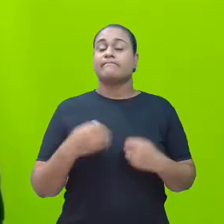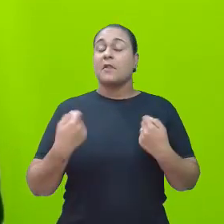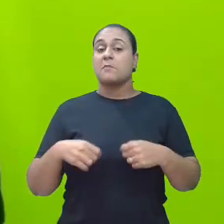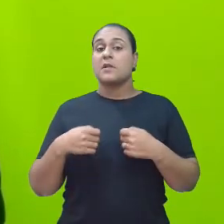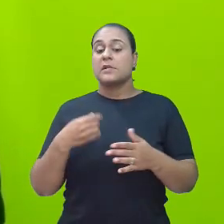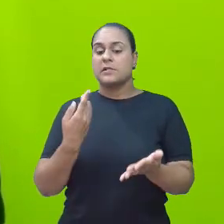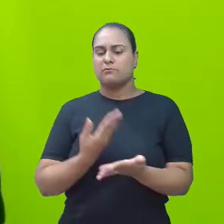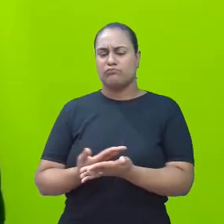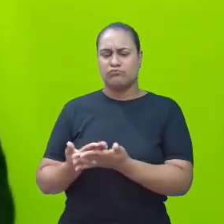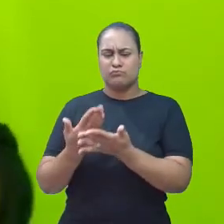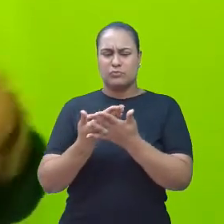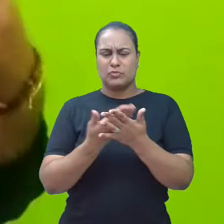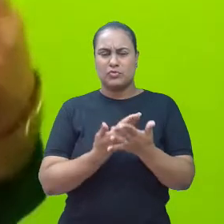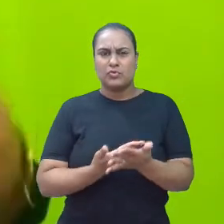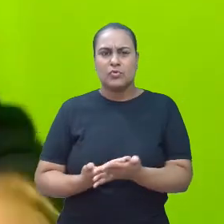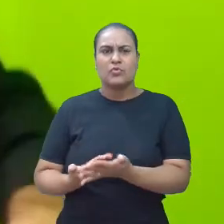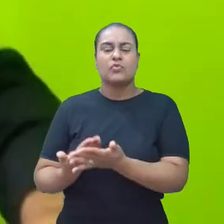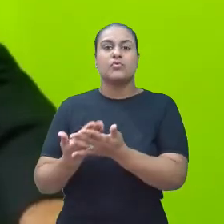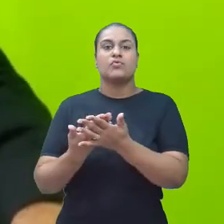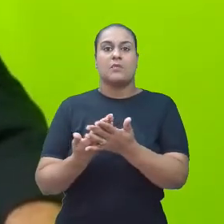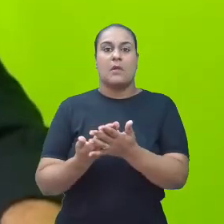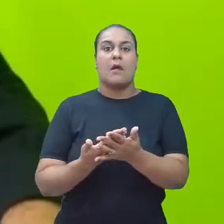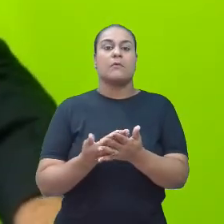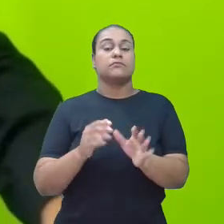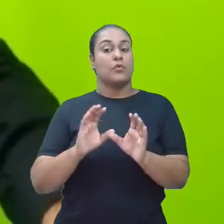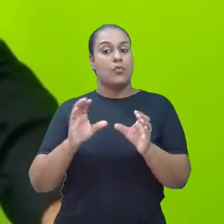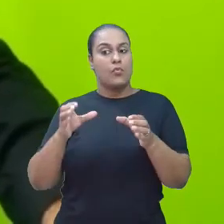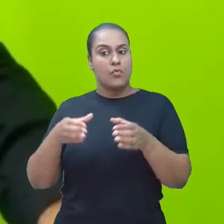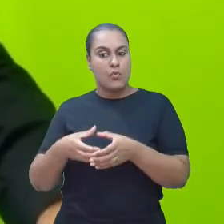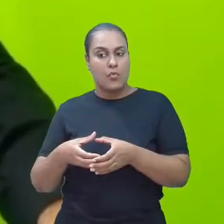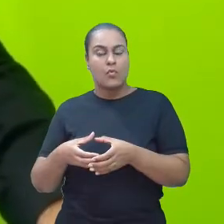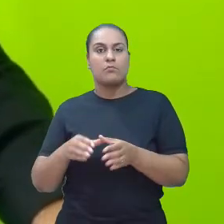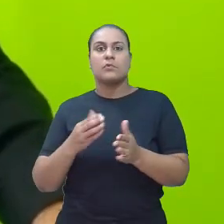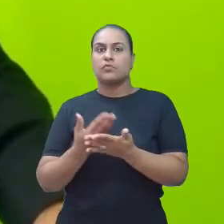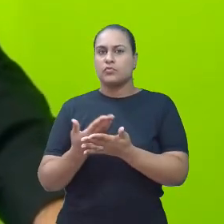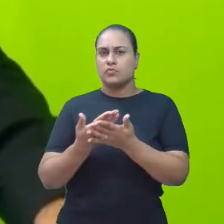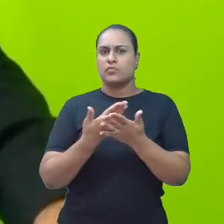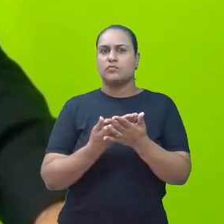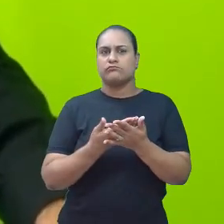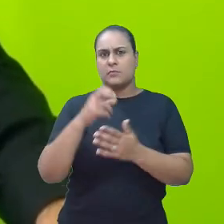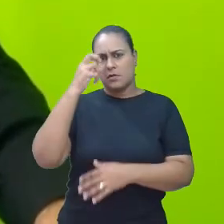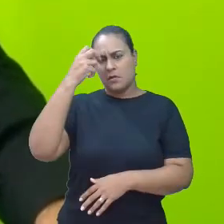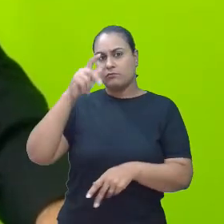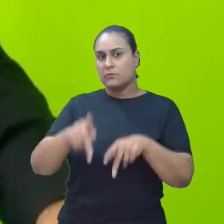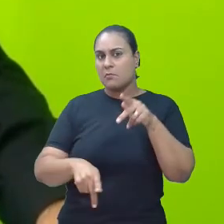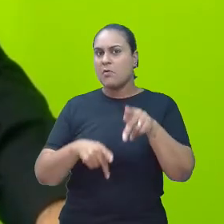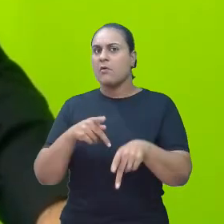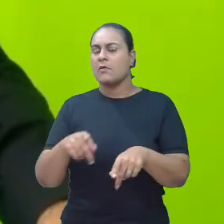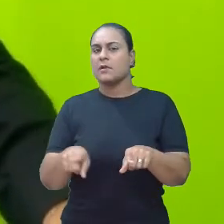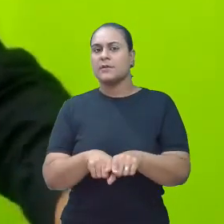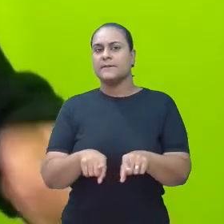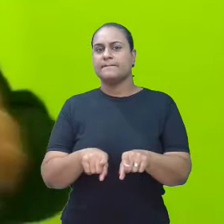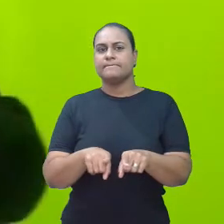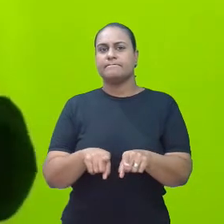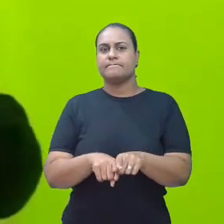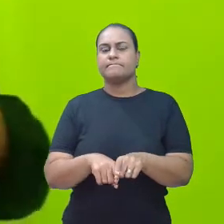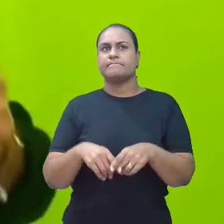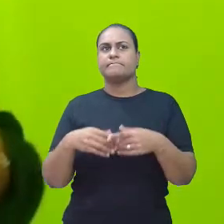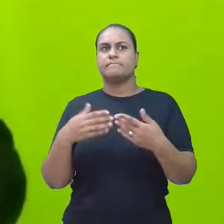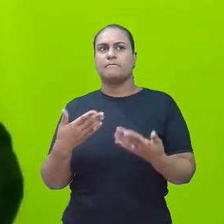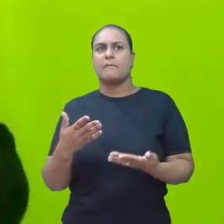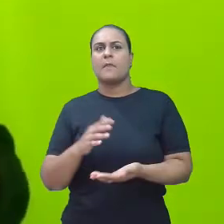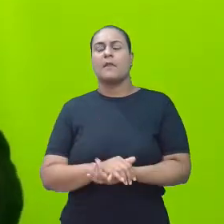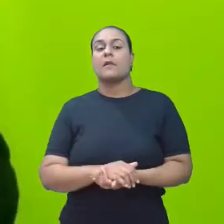estudo grande de todo o grupo em cima da cultura popular. Né? E eu bati muito texto